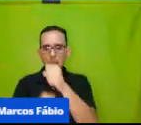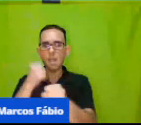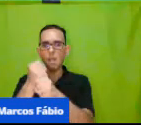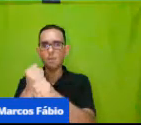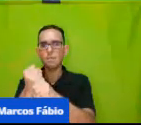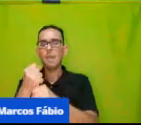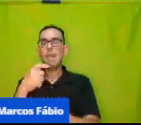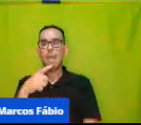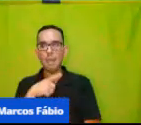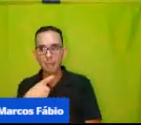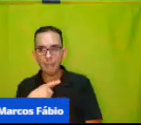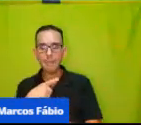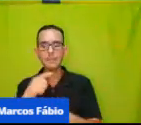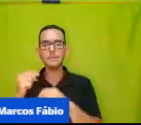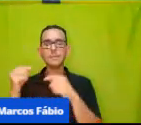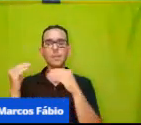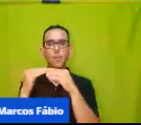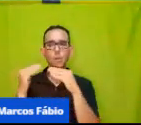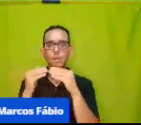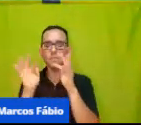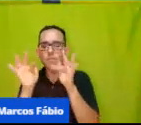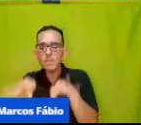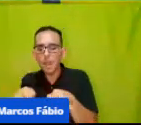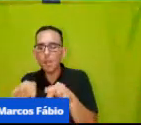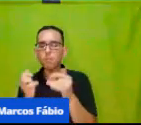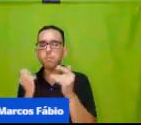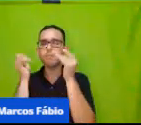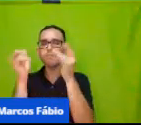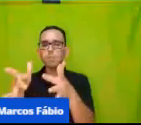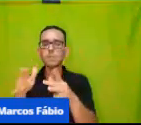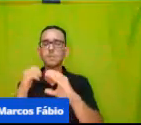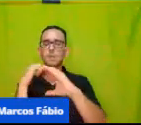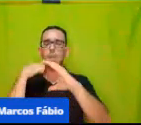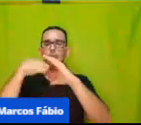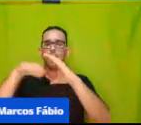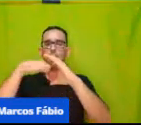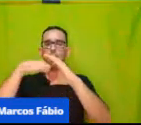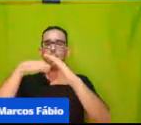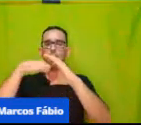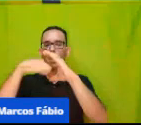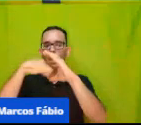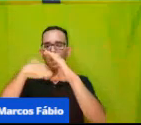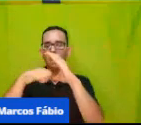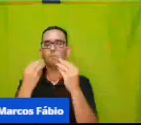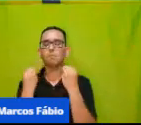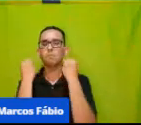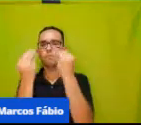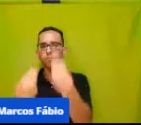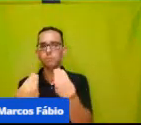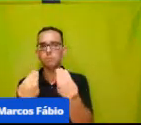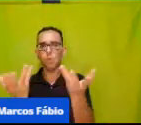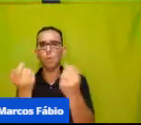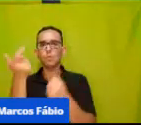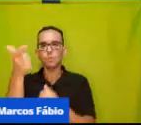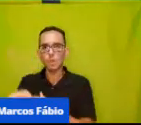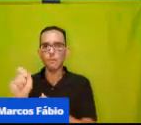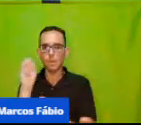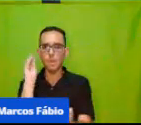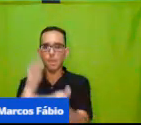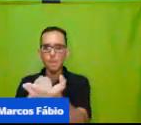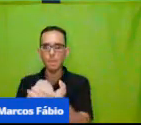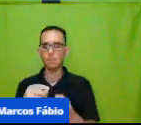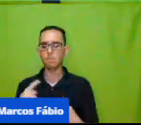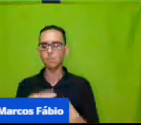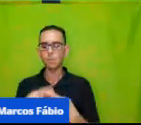contato conosco, sempre ao final da live nós deixamos nossos endereços ali de contato, né? E vamos fazer isso hoje novamente, porque a